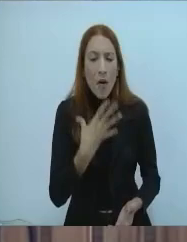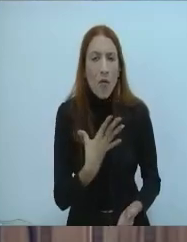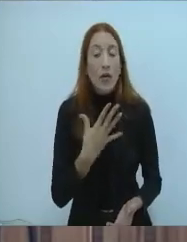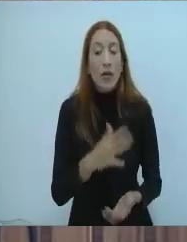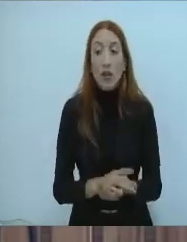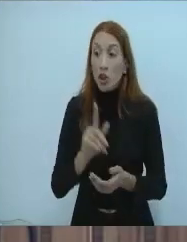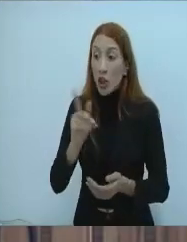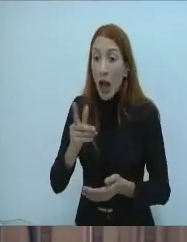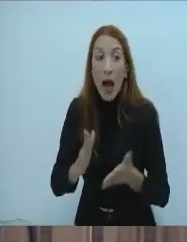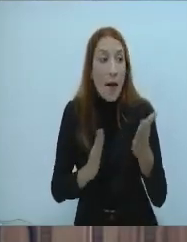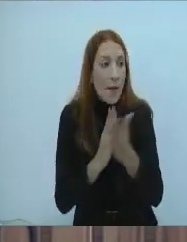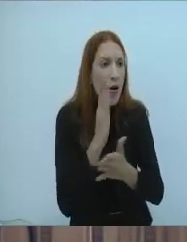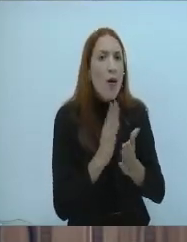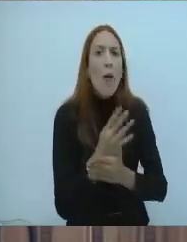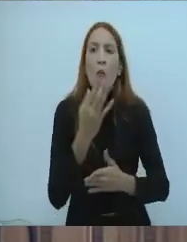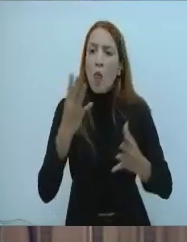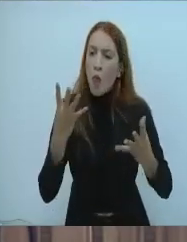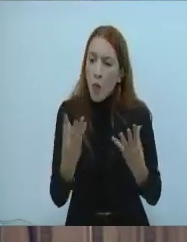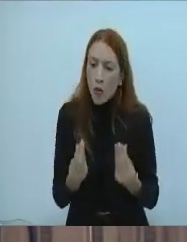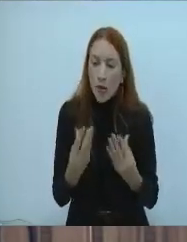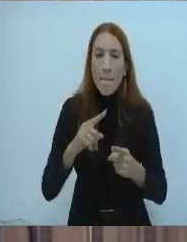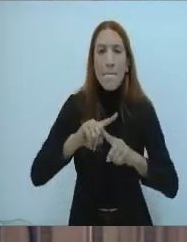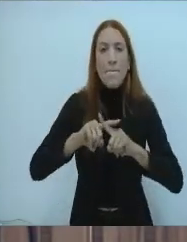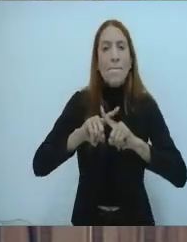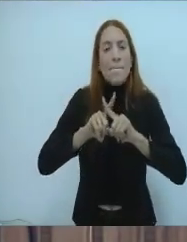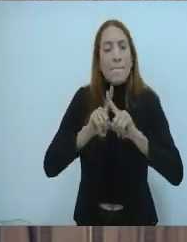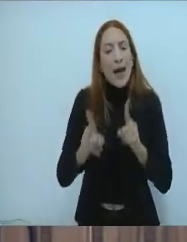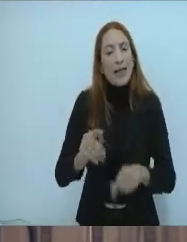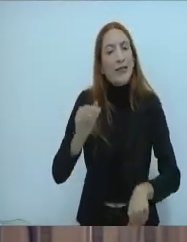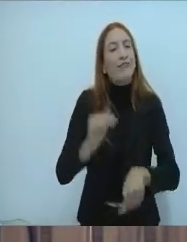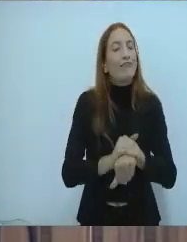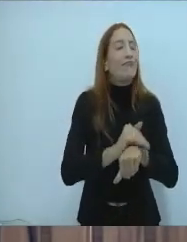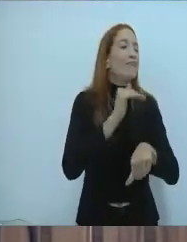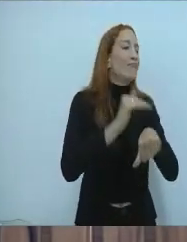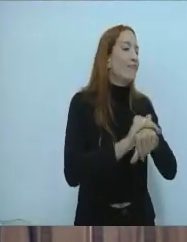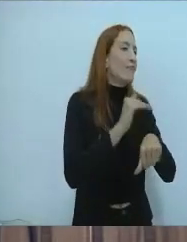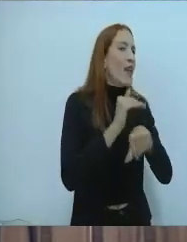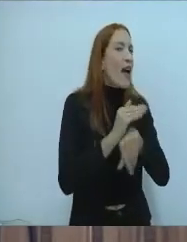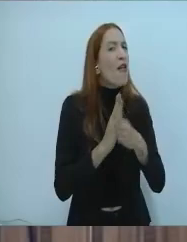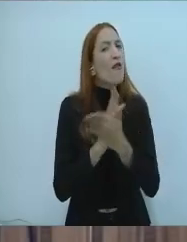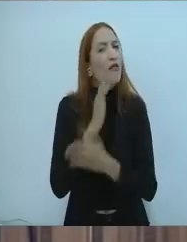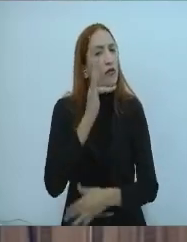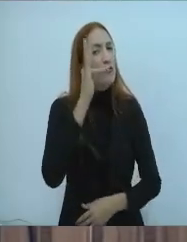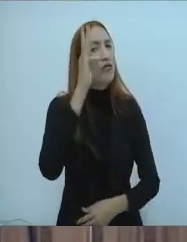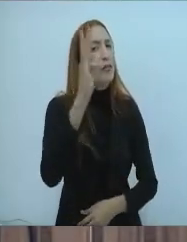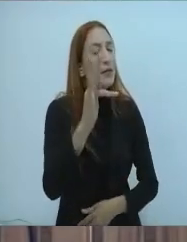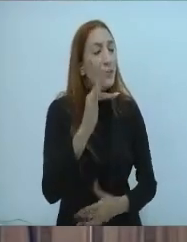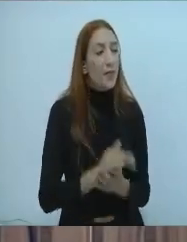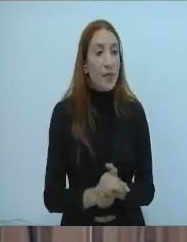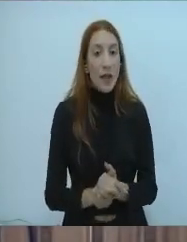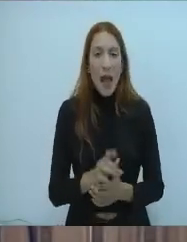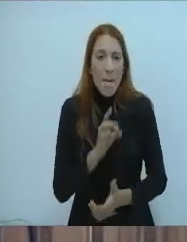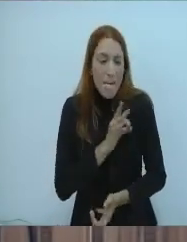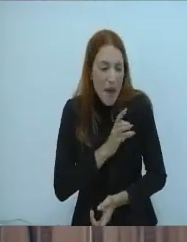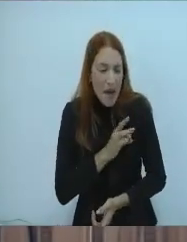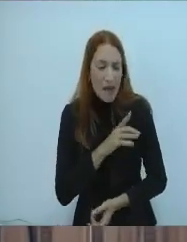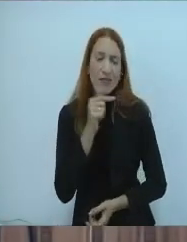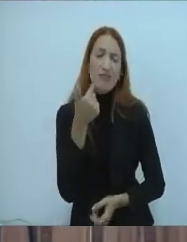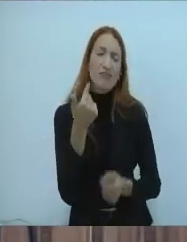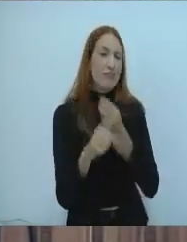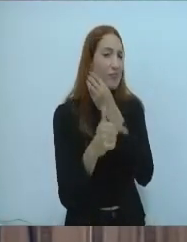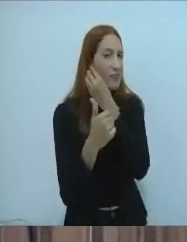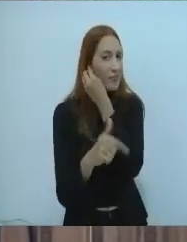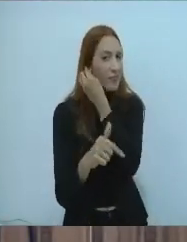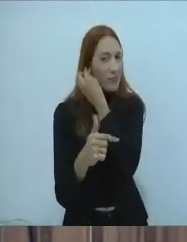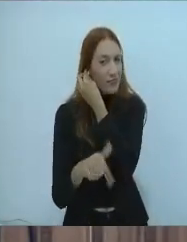mas pode ter certeza que vocês vão conquistar muito ainda mais e pode ter certeza não tenha medo